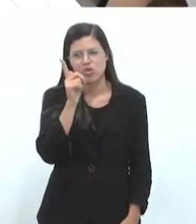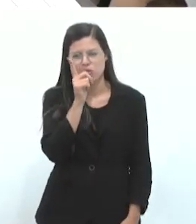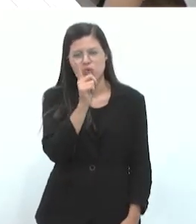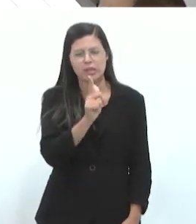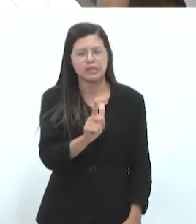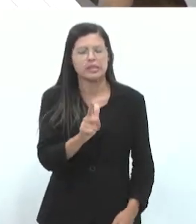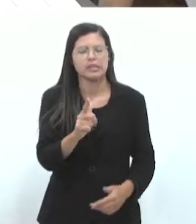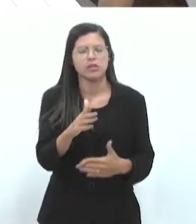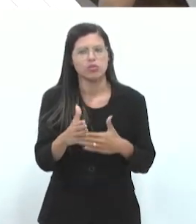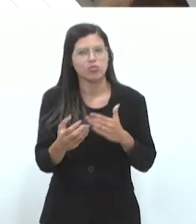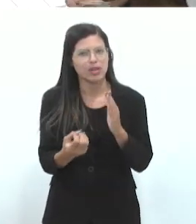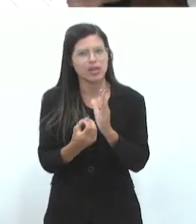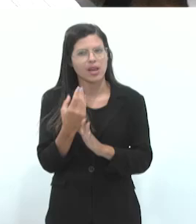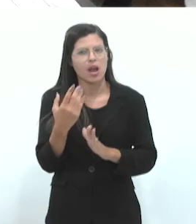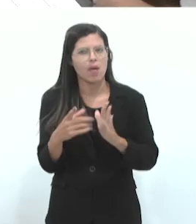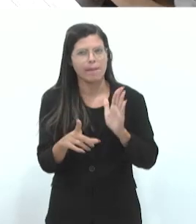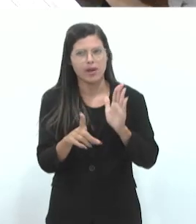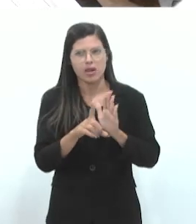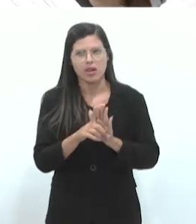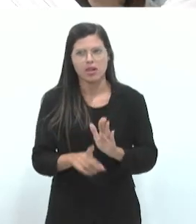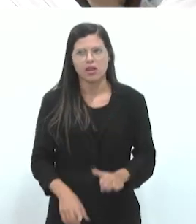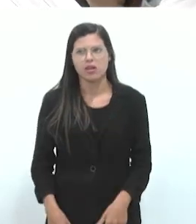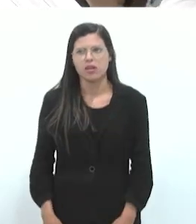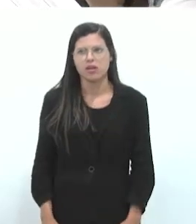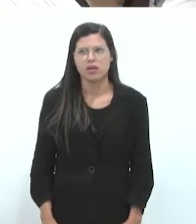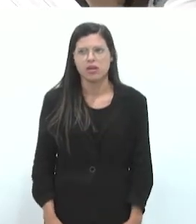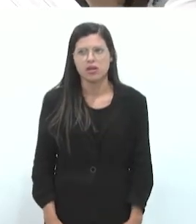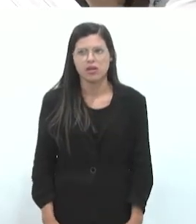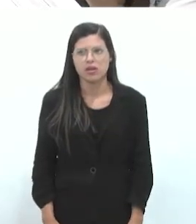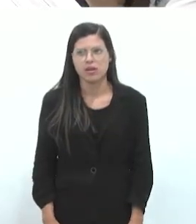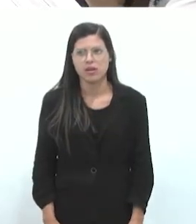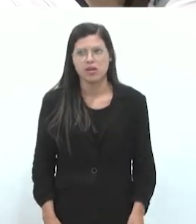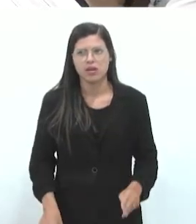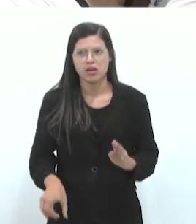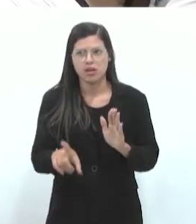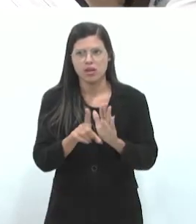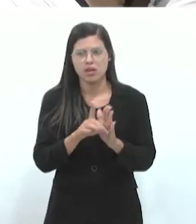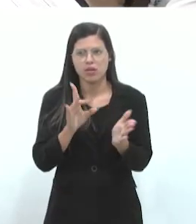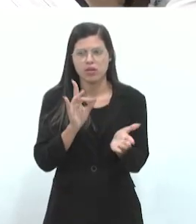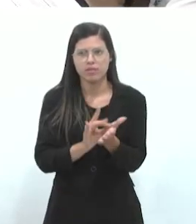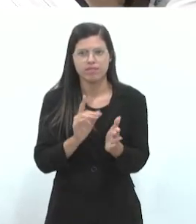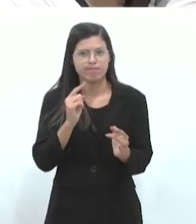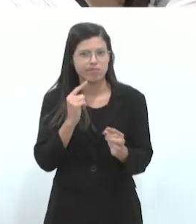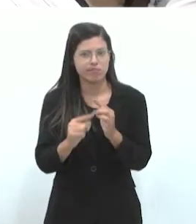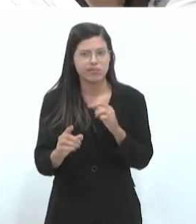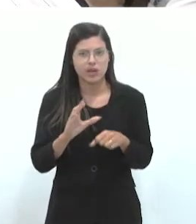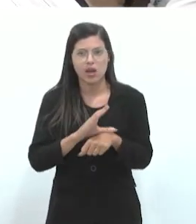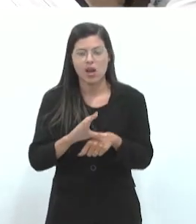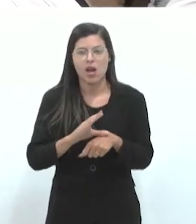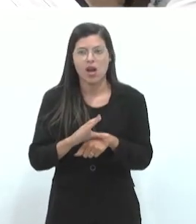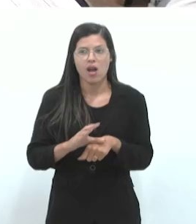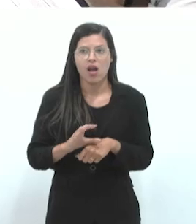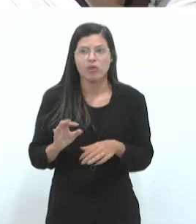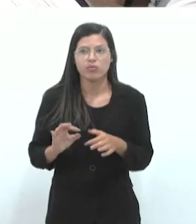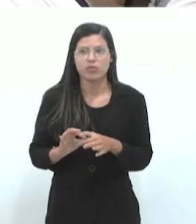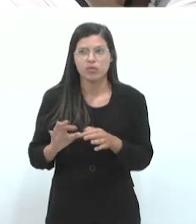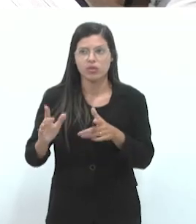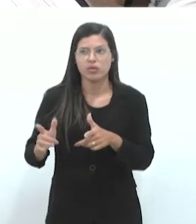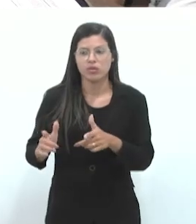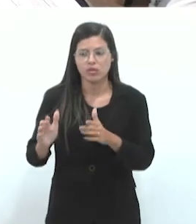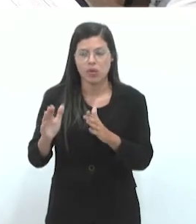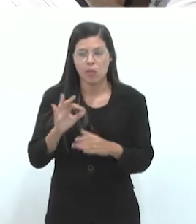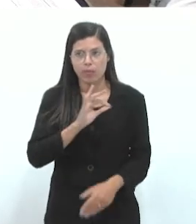ali. Me lembro agora. Não, e a lei original é tão gritantemente inconstitucional que autoriza a autoridade policial a caçar o registro. Mas, na